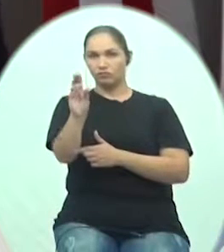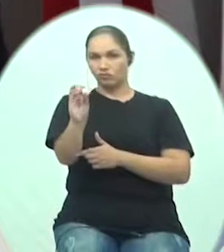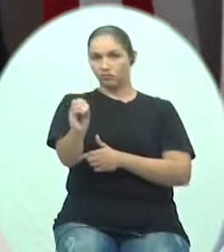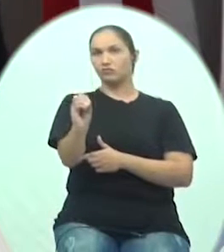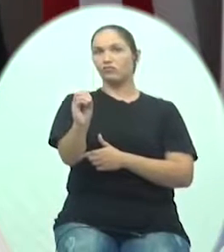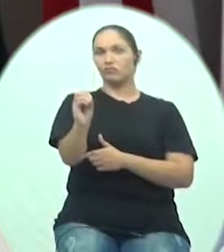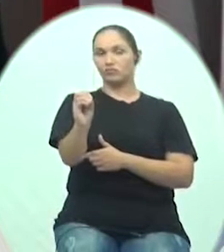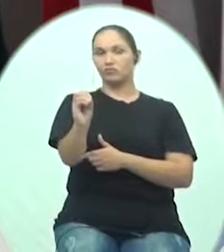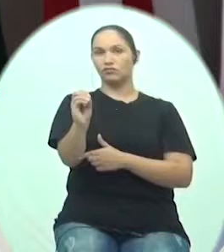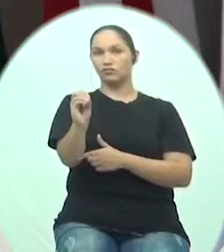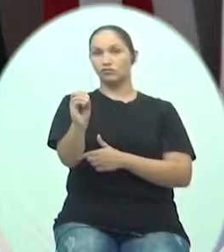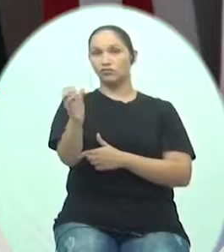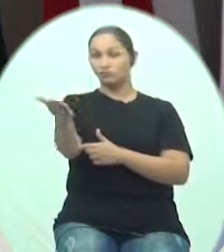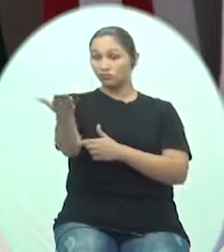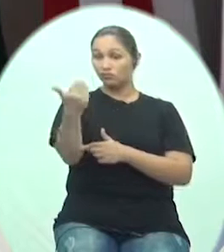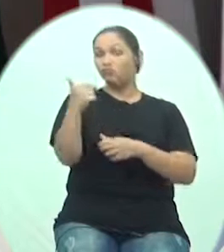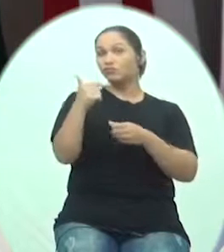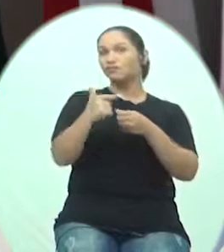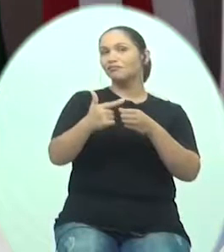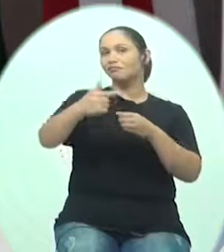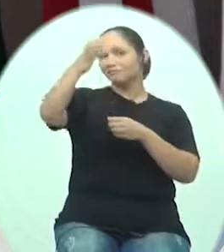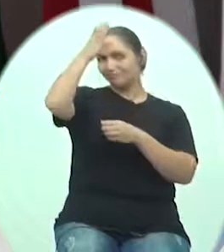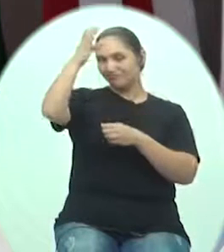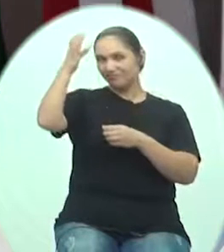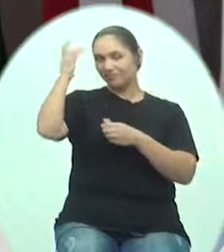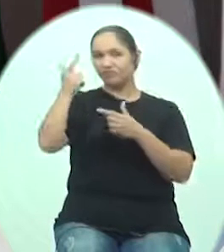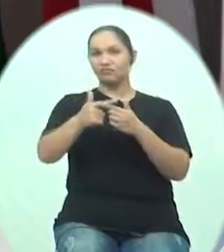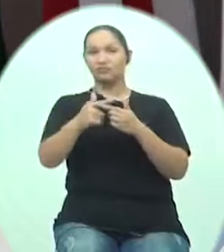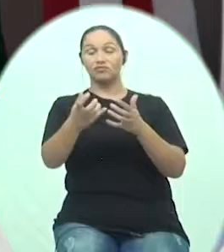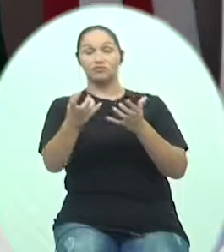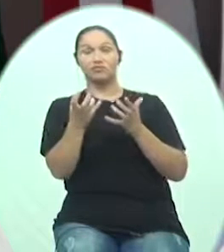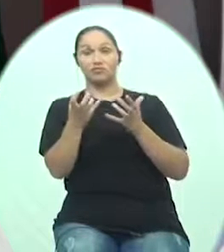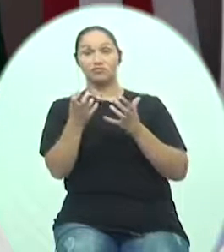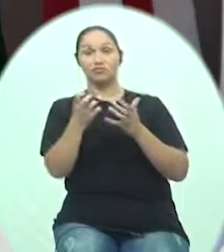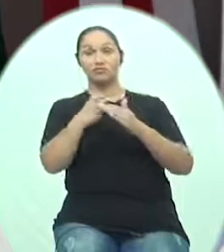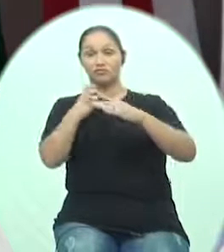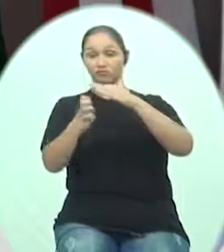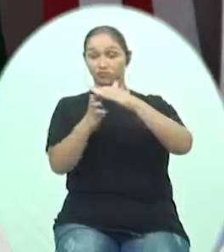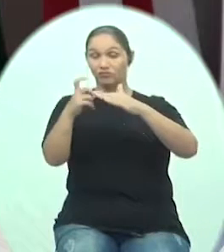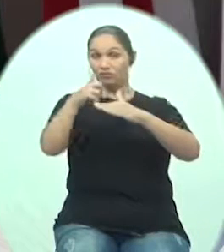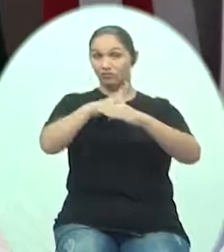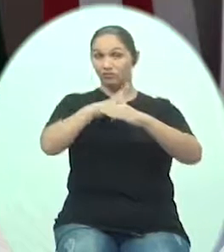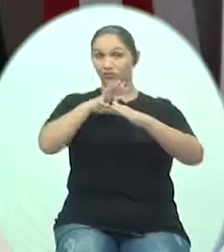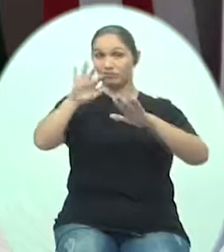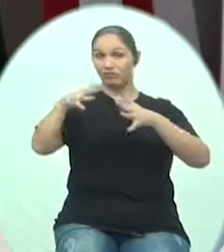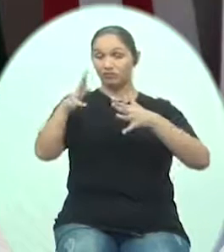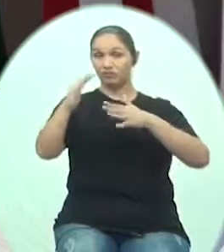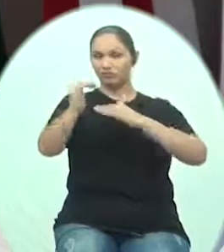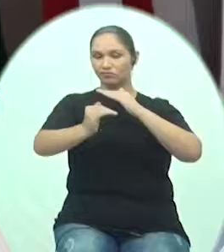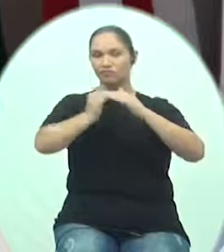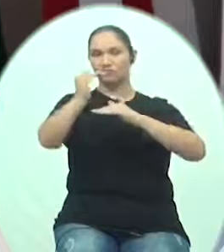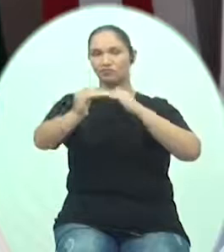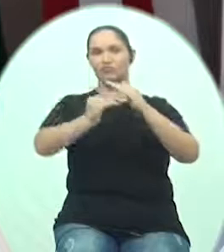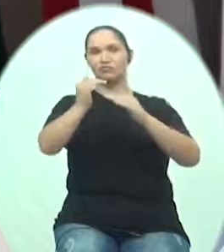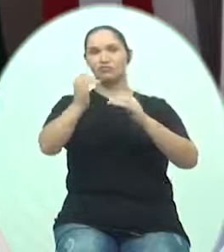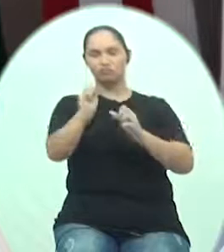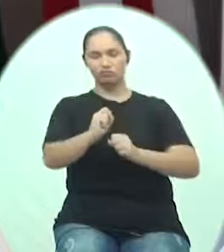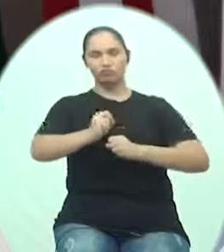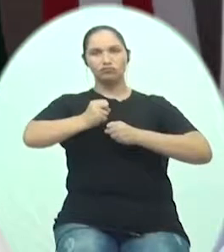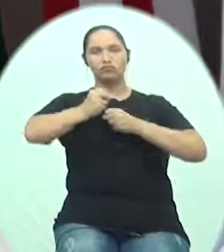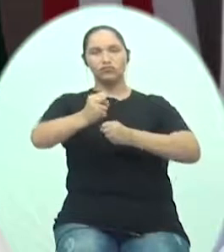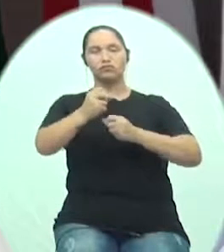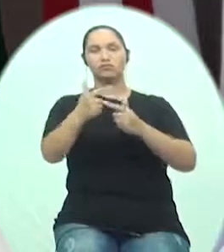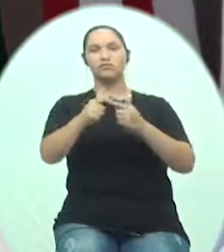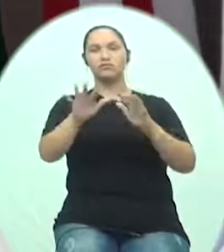cidade na nossa região mas que se estabeleçam cresçam prosperem se tornem fortes se tornem grandes porque